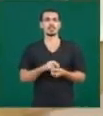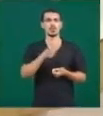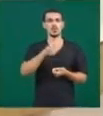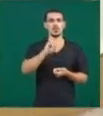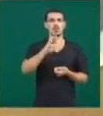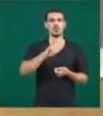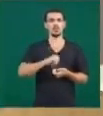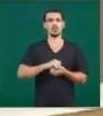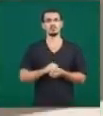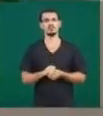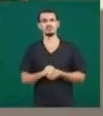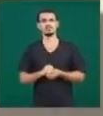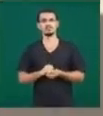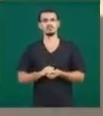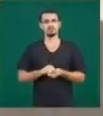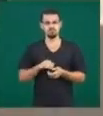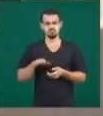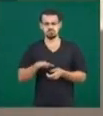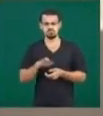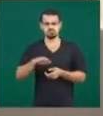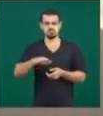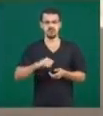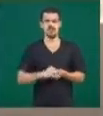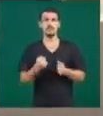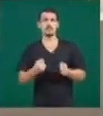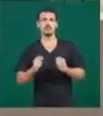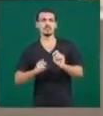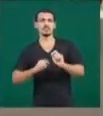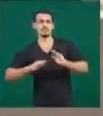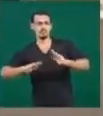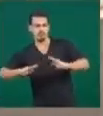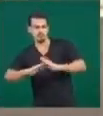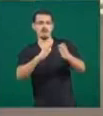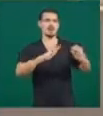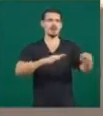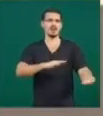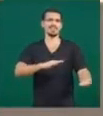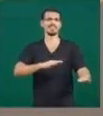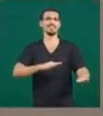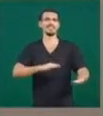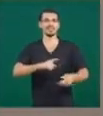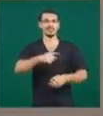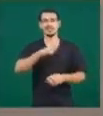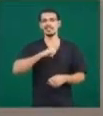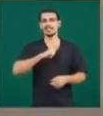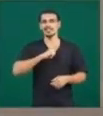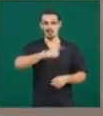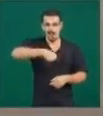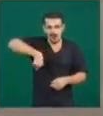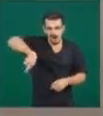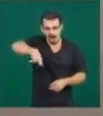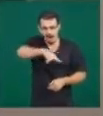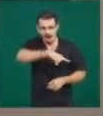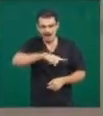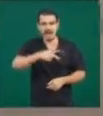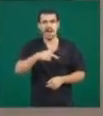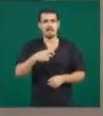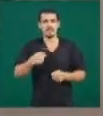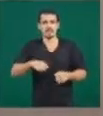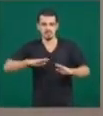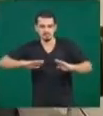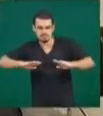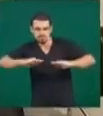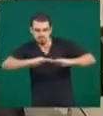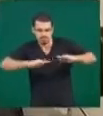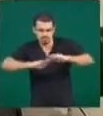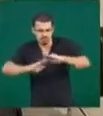cada aluno, ele retire o outro veículo que está ali dentro de uma arena, né, que ele retire esse veículo de fora para fora da arena. Quem conseguir fazer